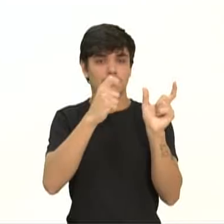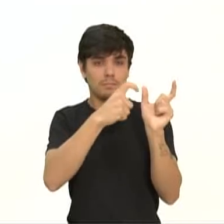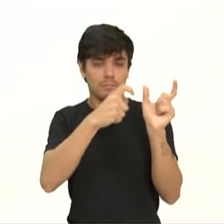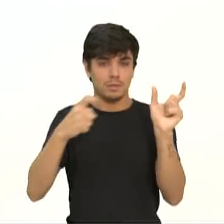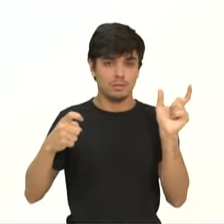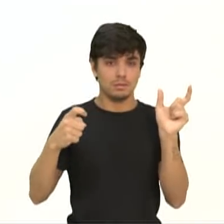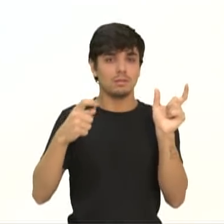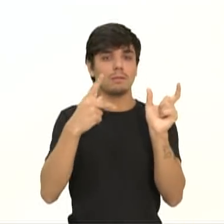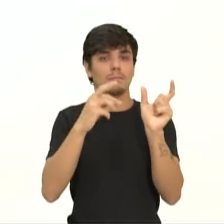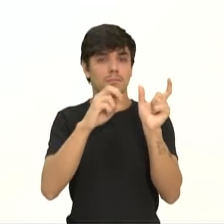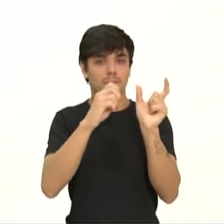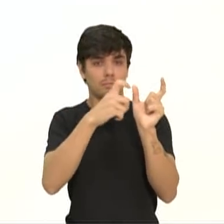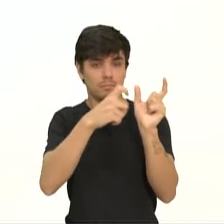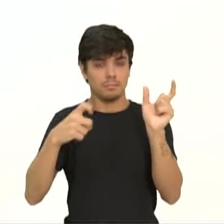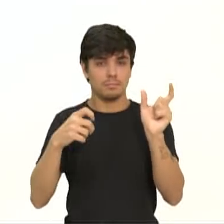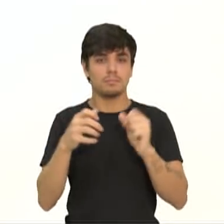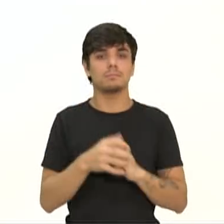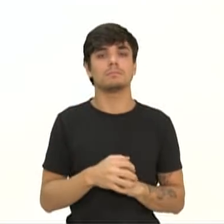proparoxítonas.